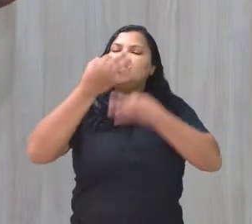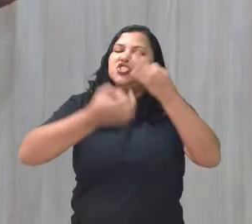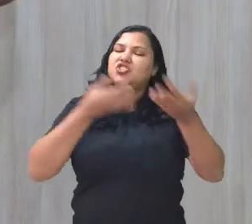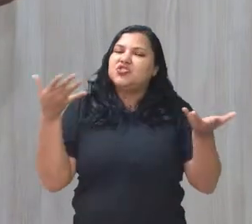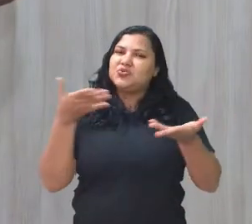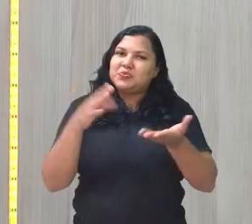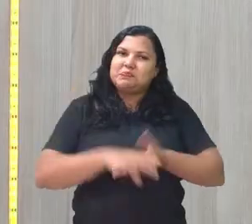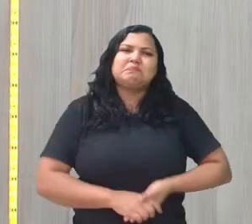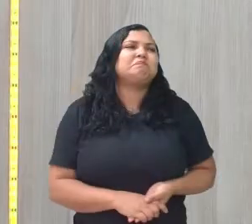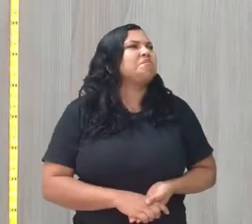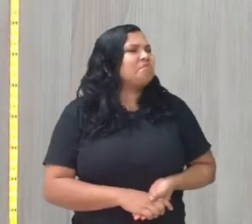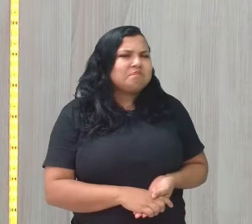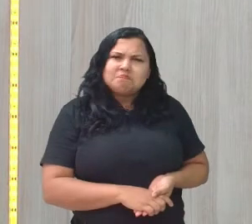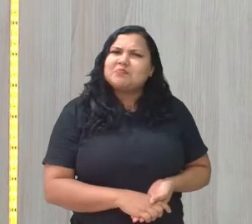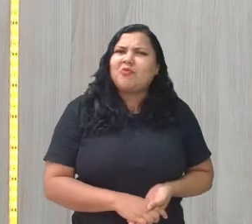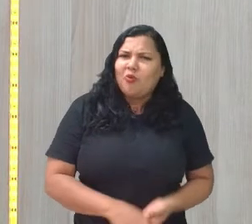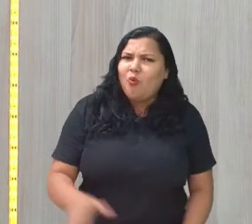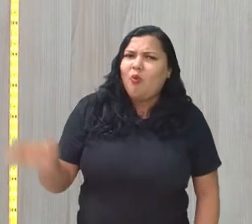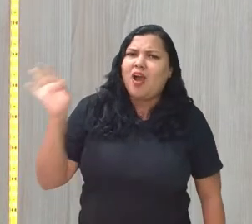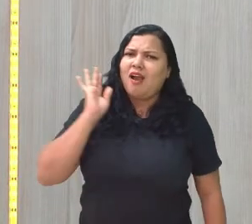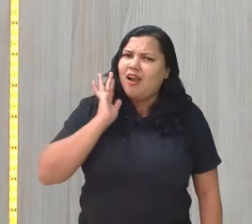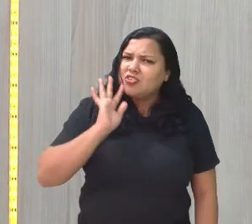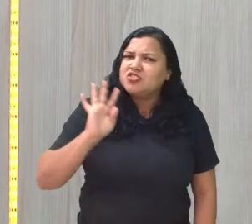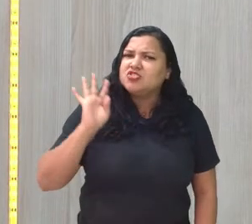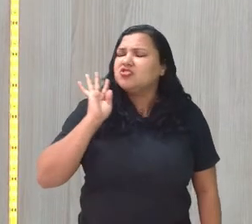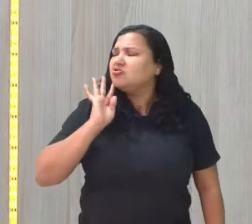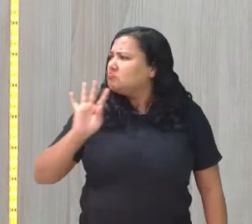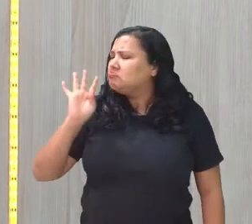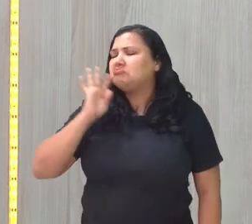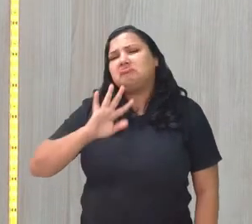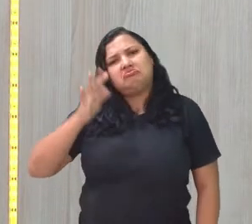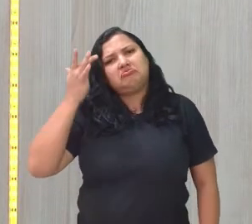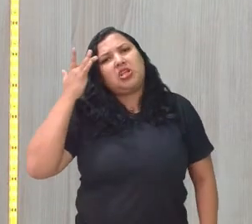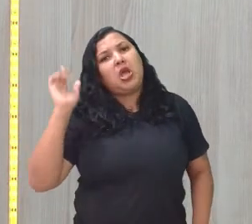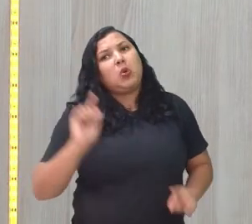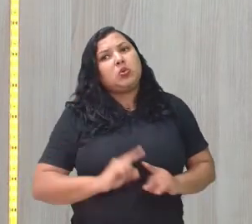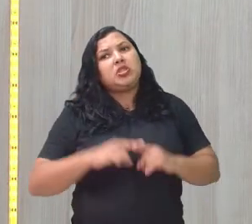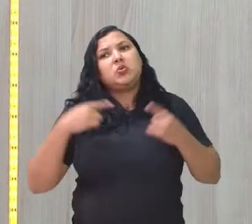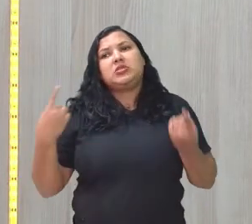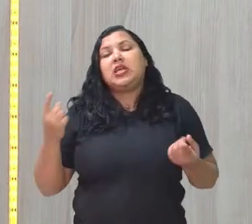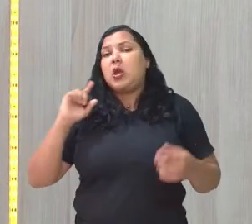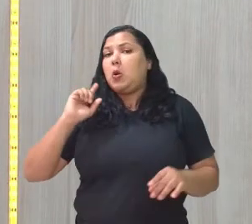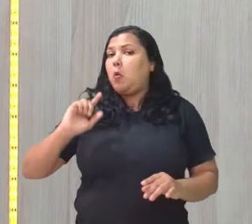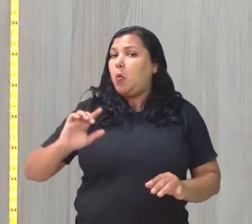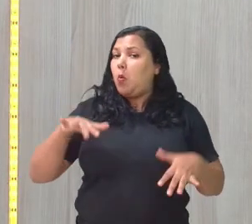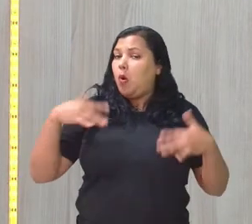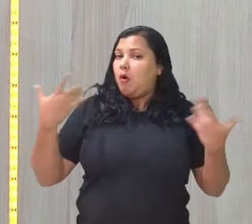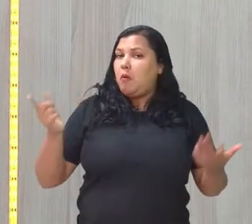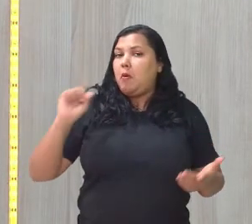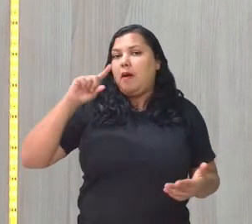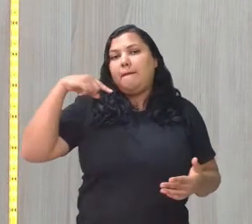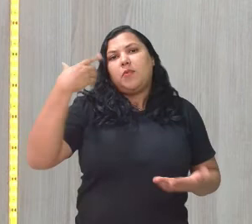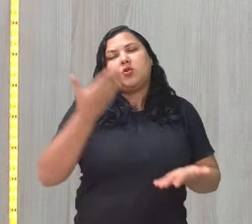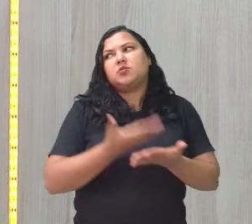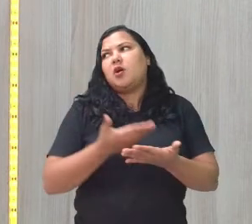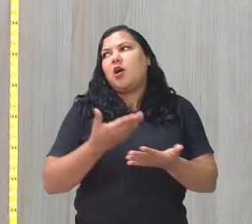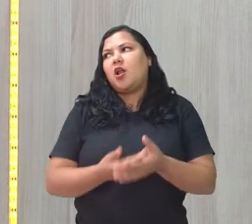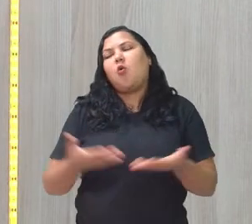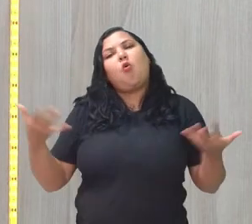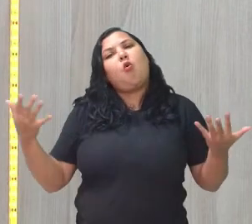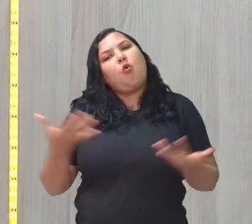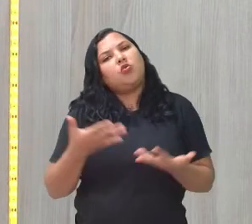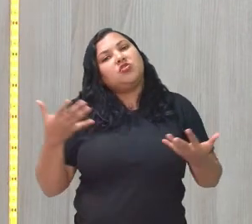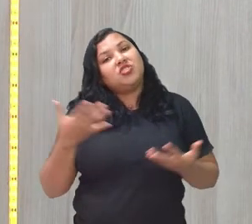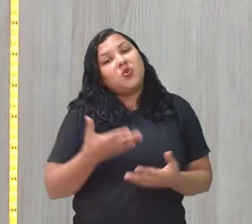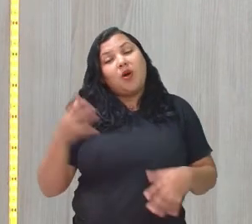hoje? Menina, eu achei super bacana, Tiago. Eu não sei qual é o spoiler da próxima aula, viu, gente? Mas eu aprendi diferente na